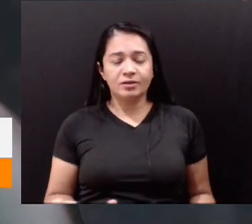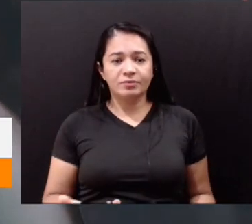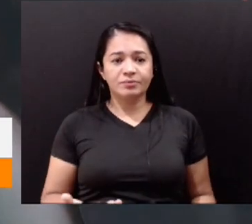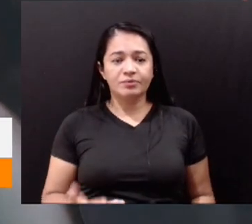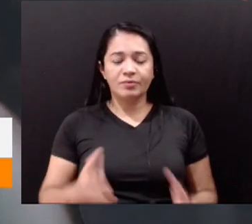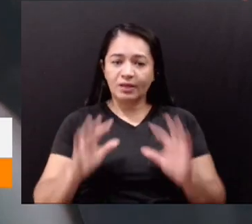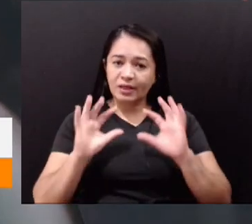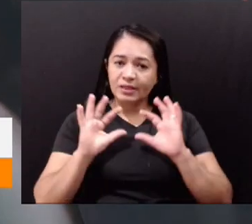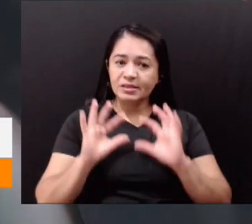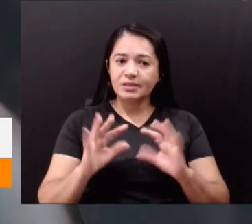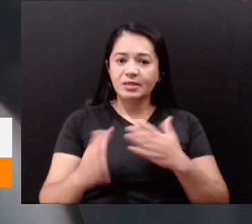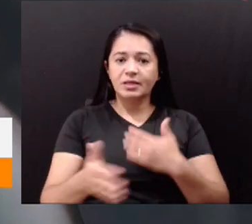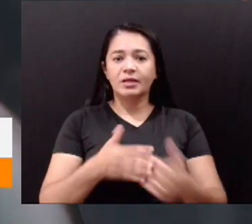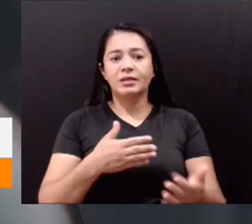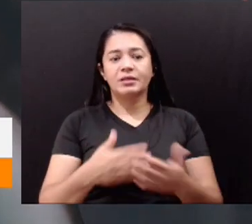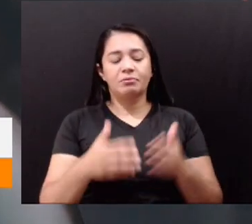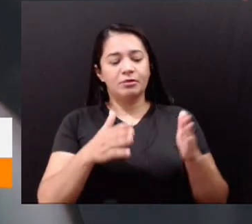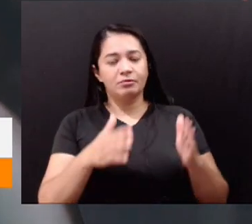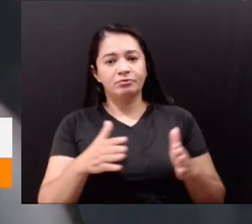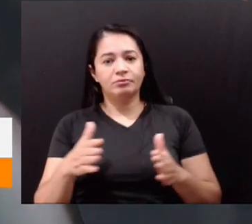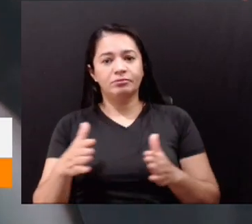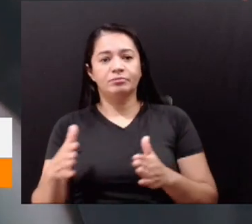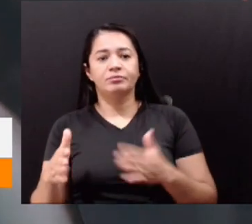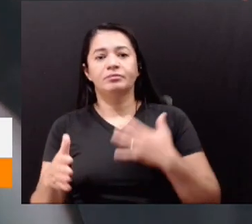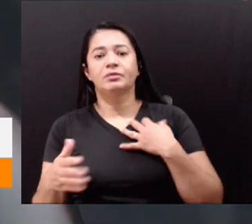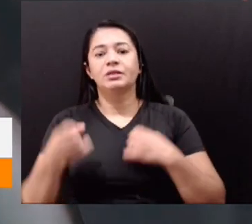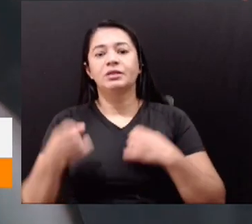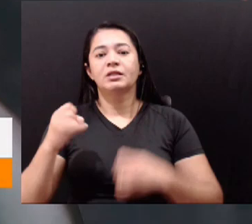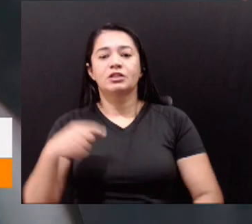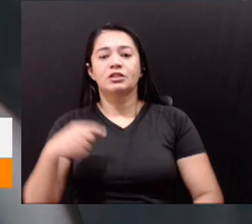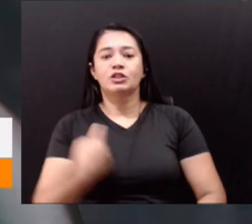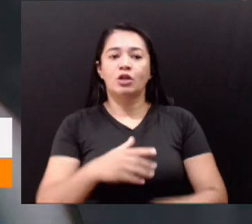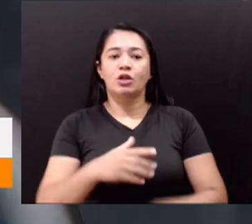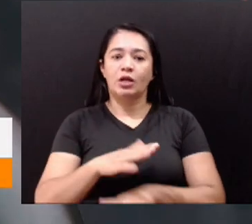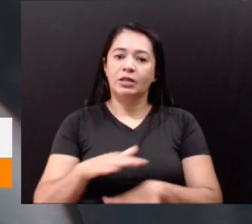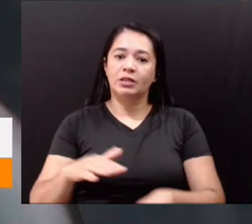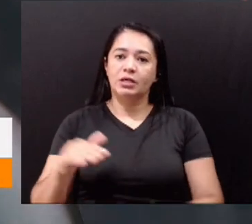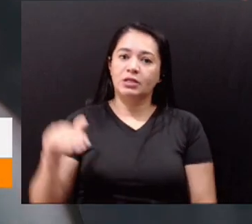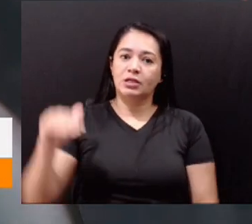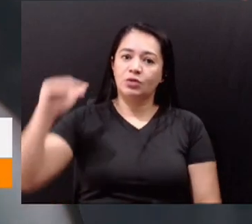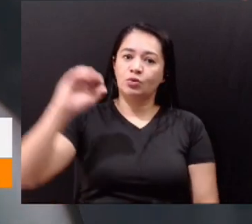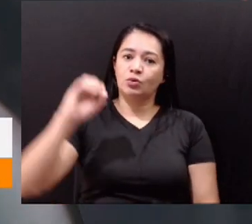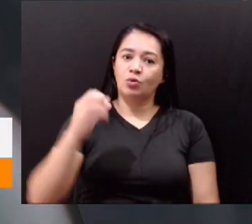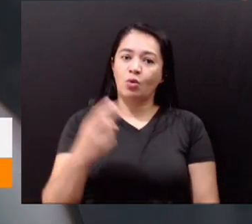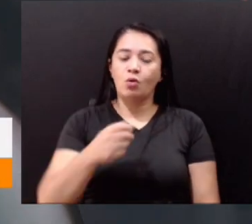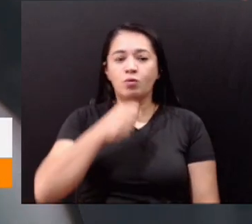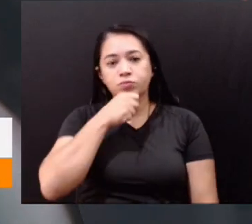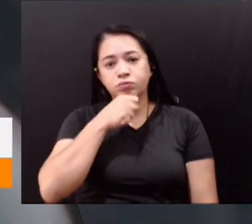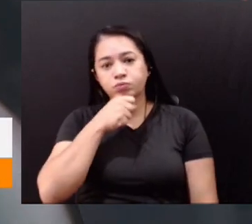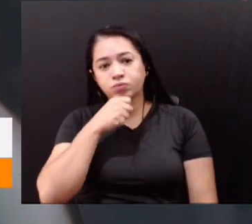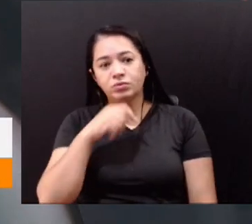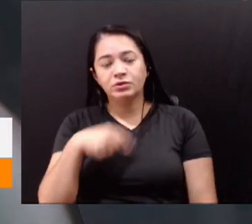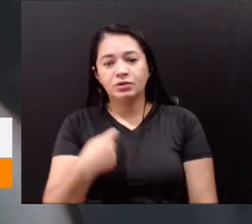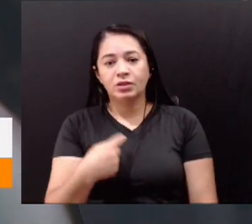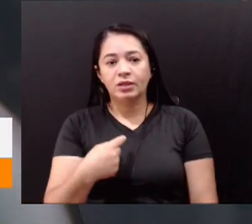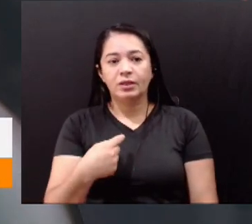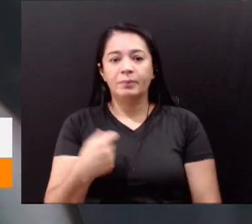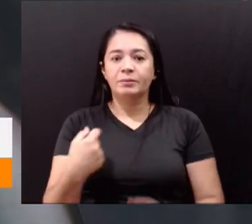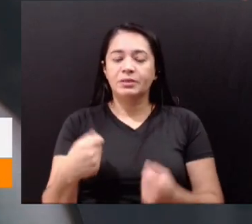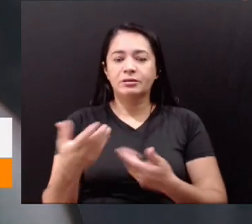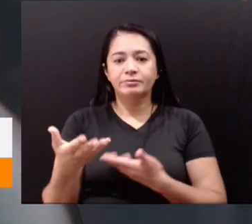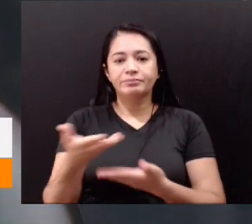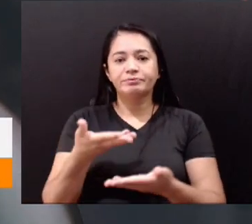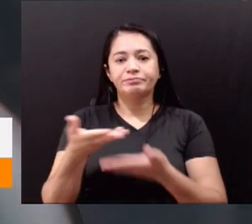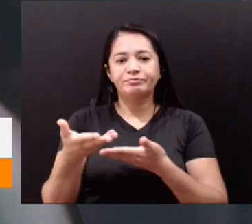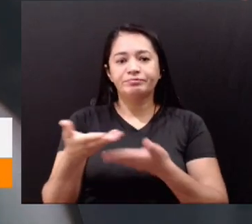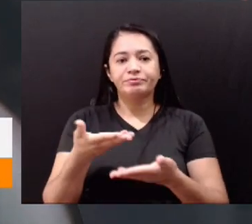da fase da vida, se somos crianças, adultos ou velhos, a gente inclusive vai ter que estar lidando com as questões